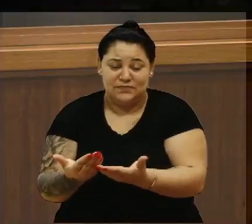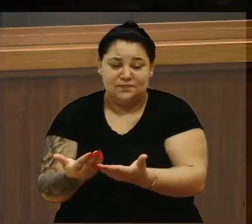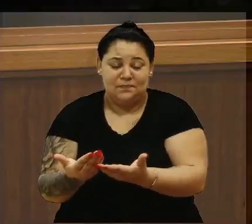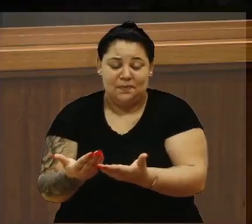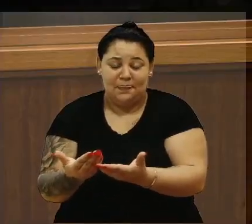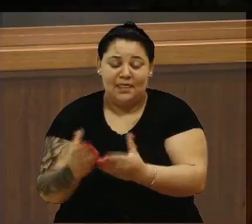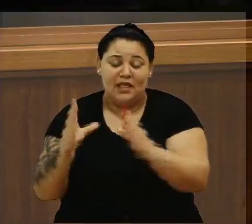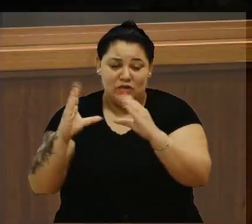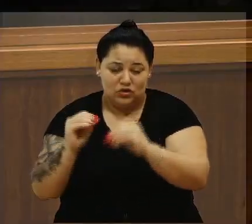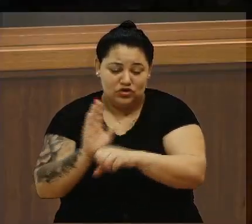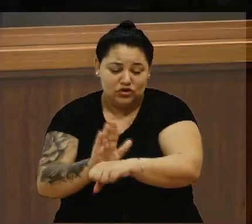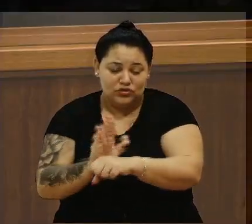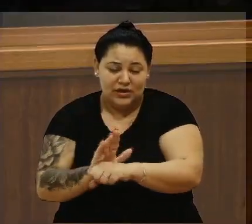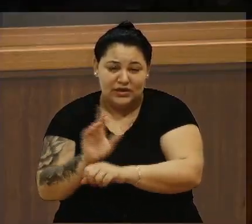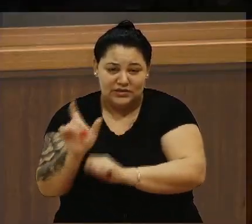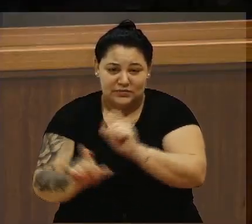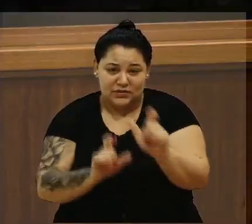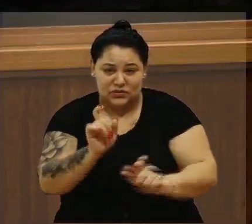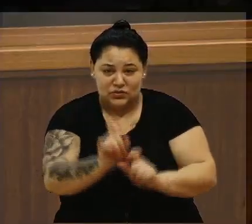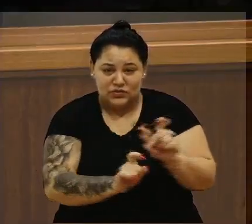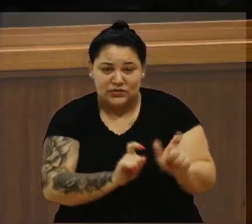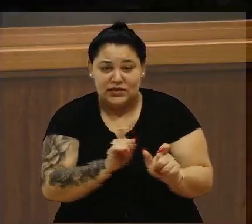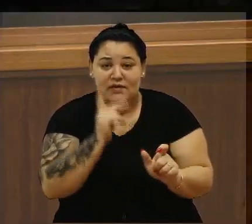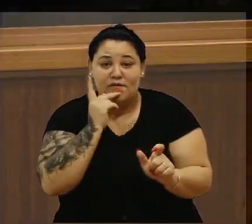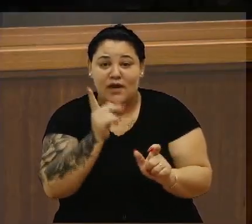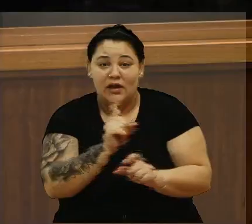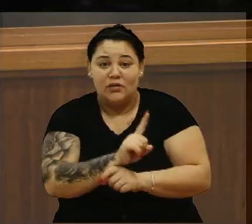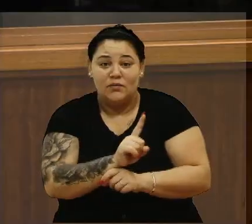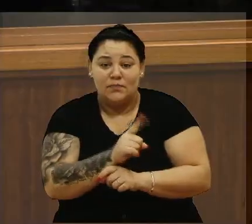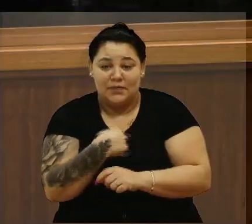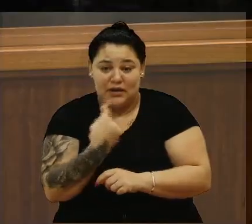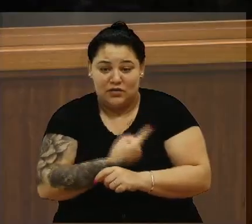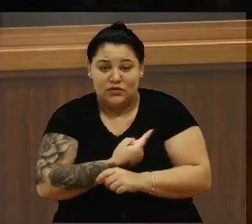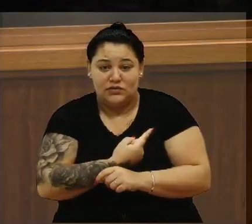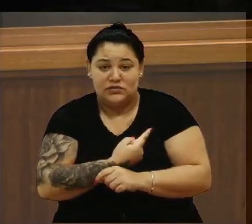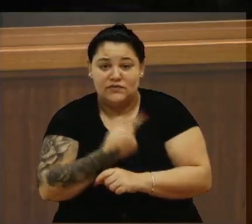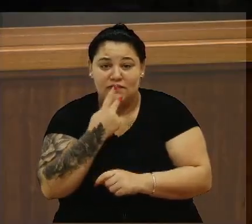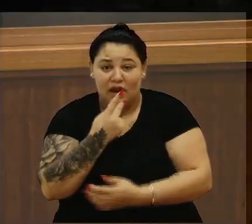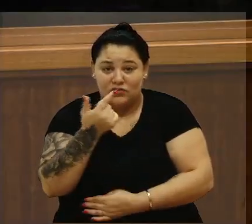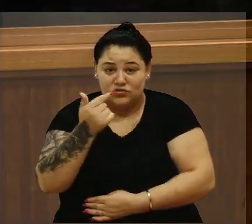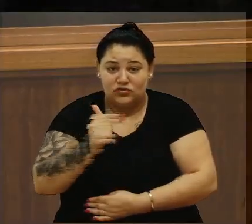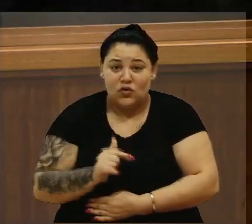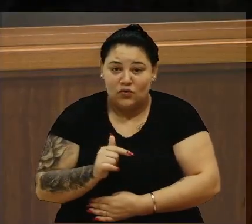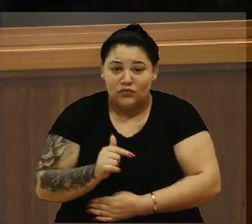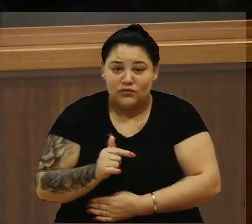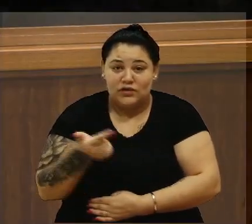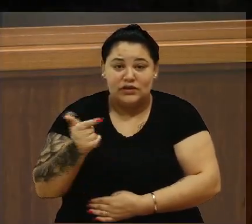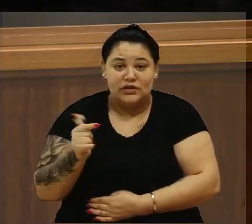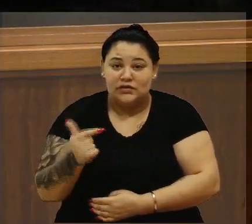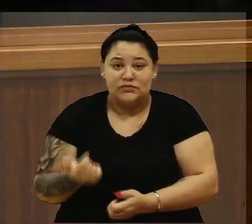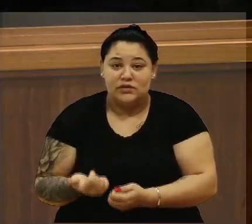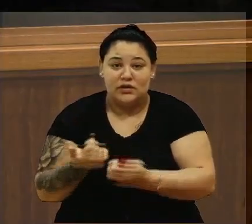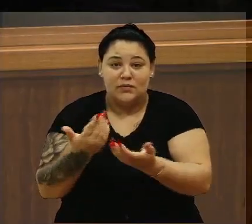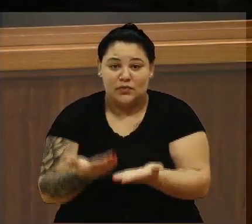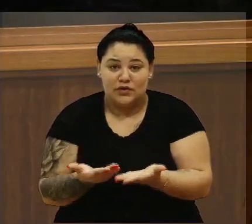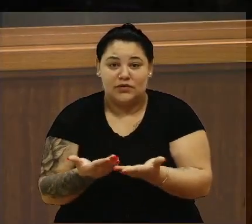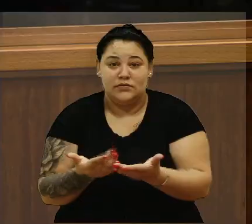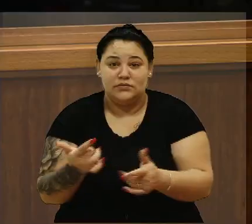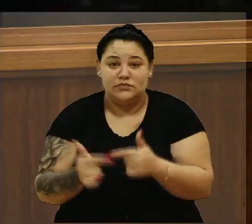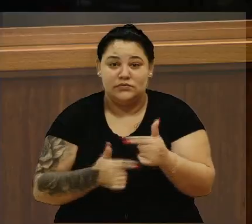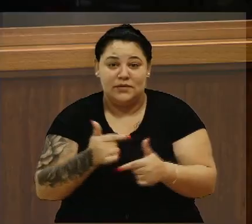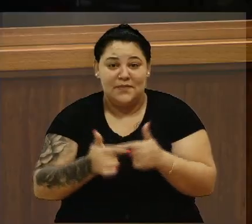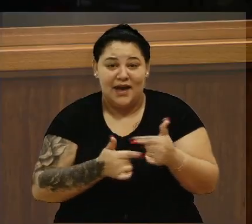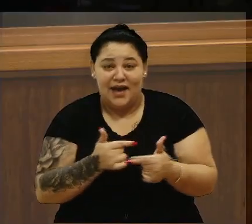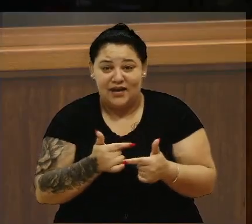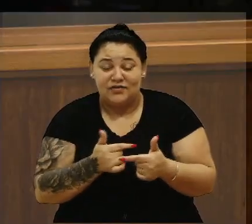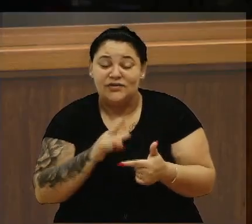completamente diferentes, quando dizem para nós, afirmam e reafirmam que não está tendo abordagem, a força-tarefa, e